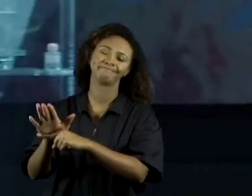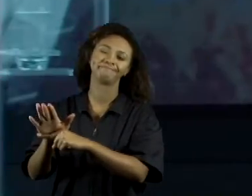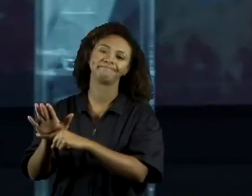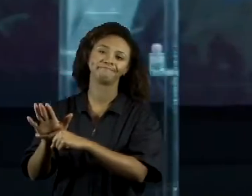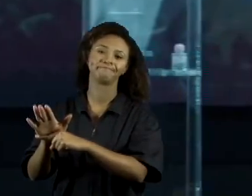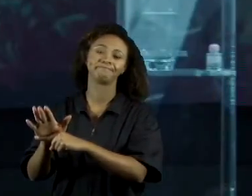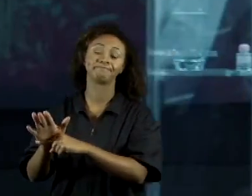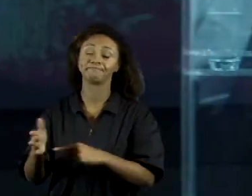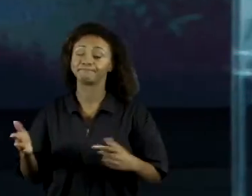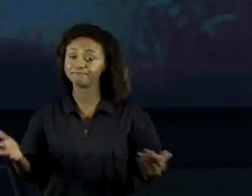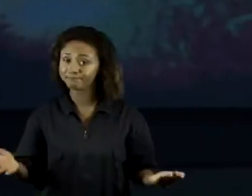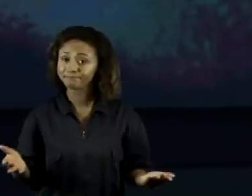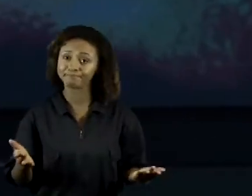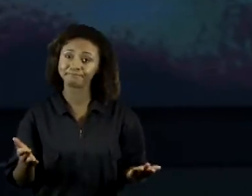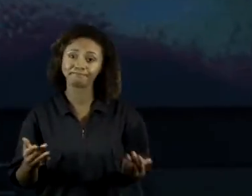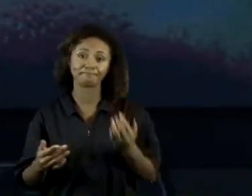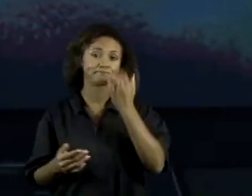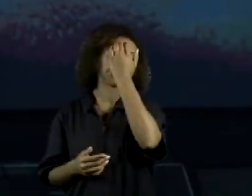Então,